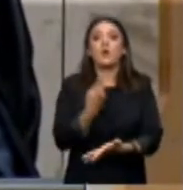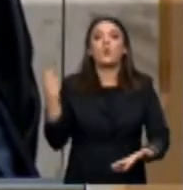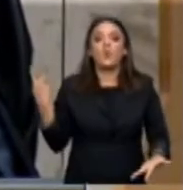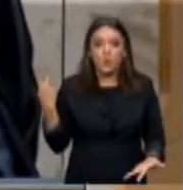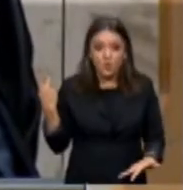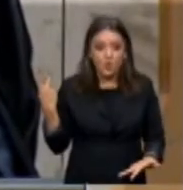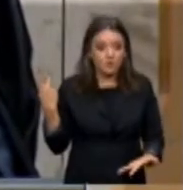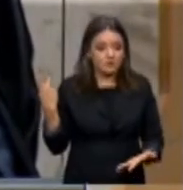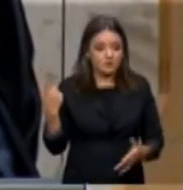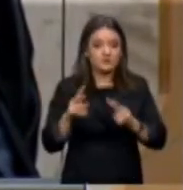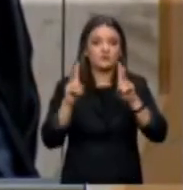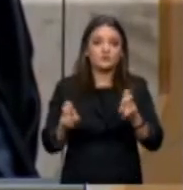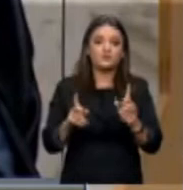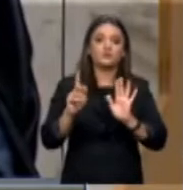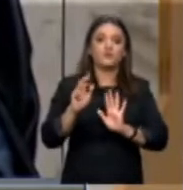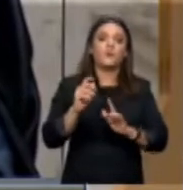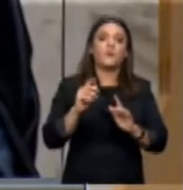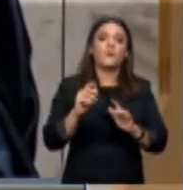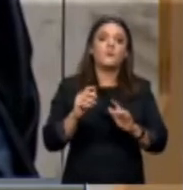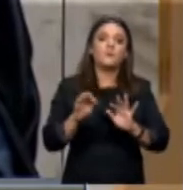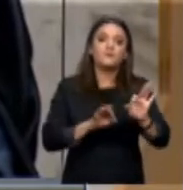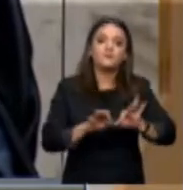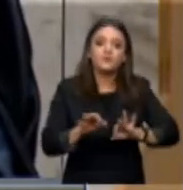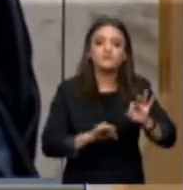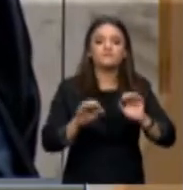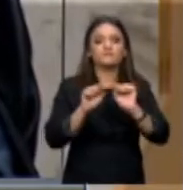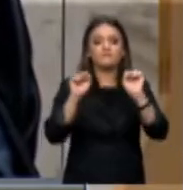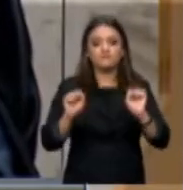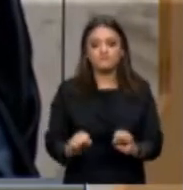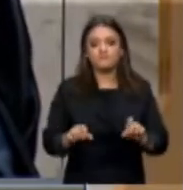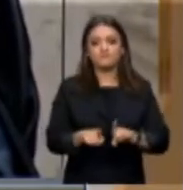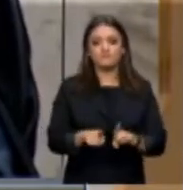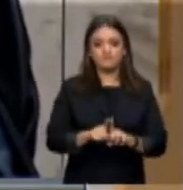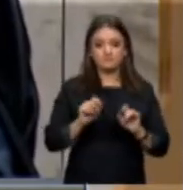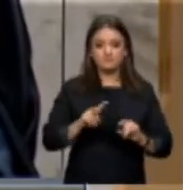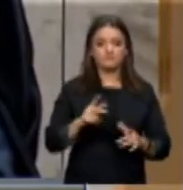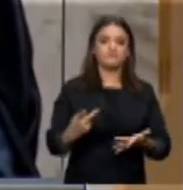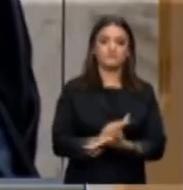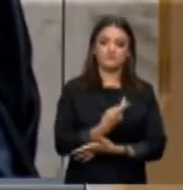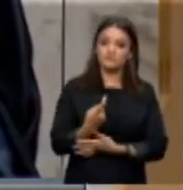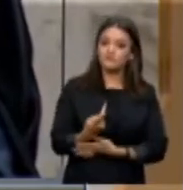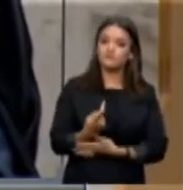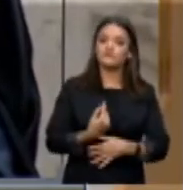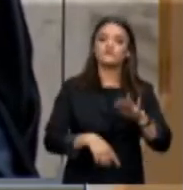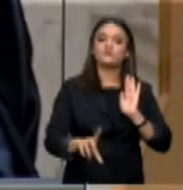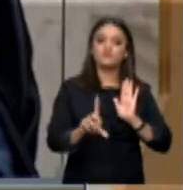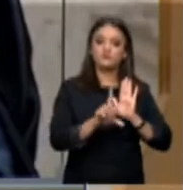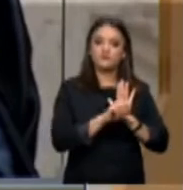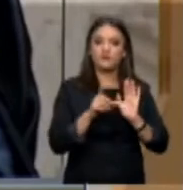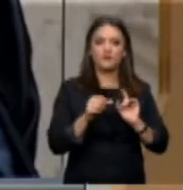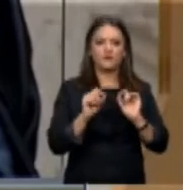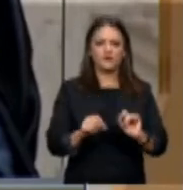à gestão do sistema e à satisfação dos requisitórios. Os preceitos impugnados retiram do